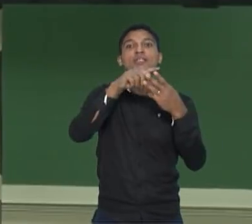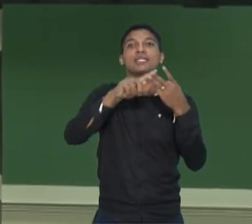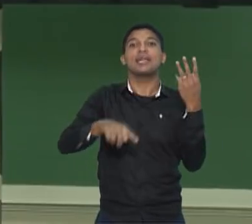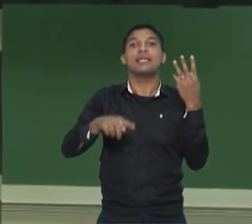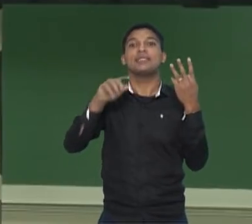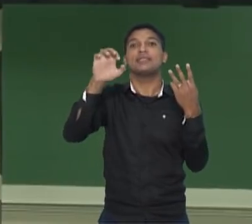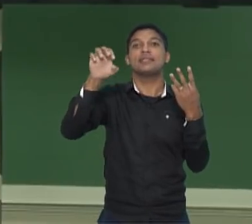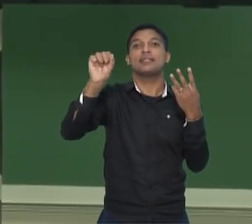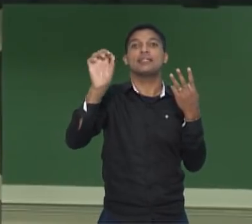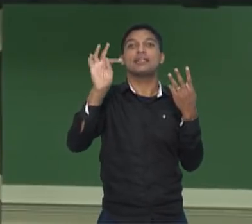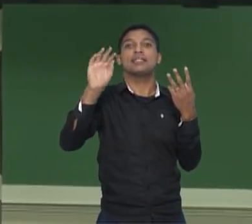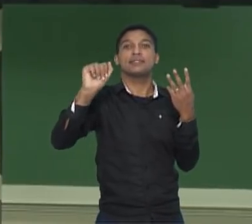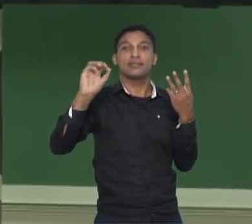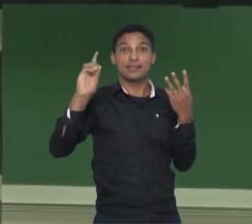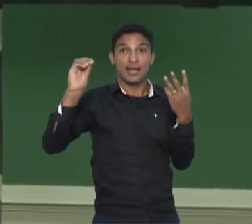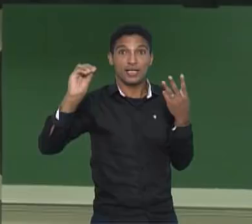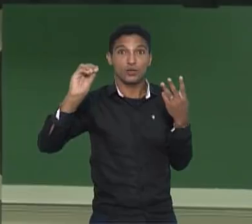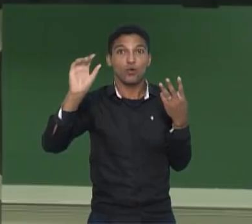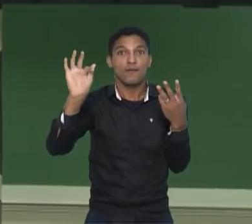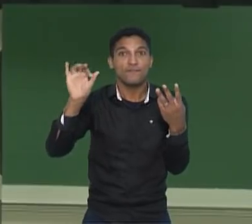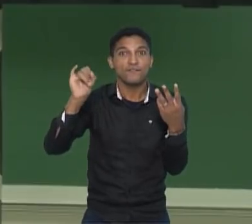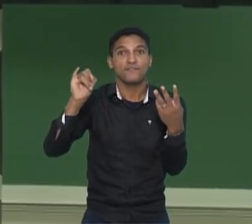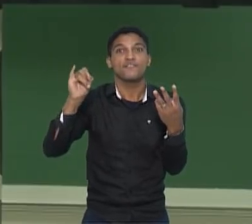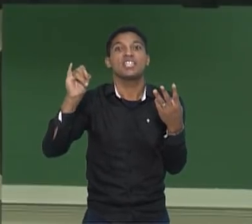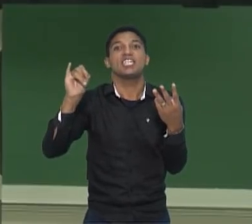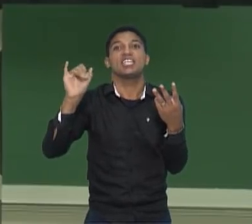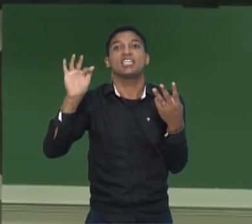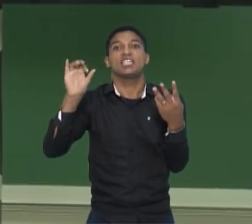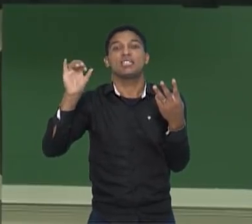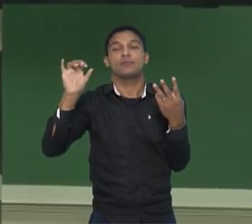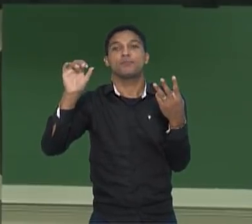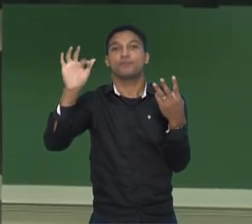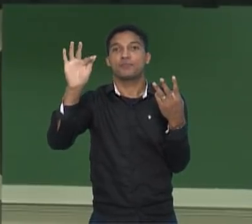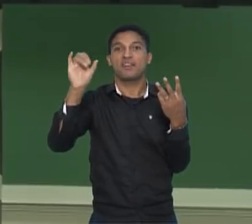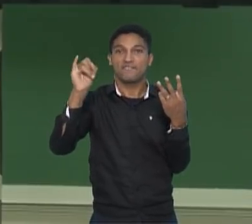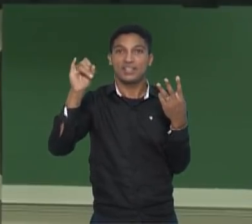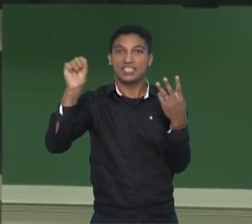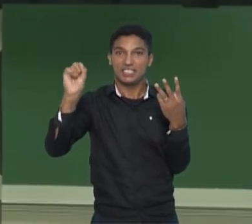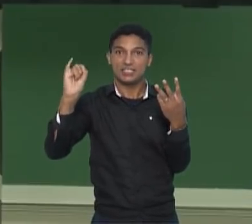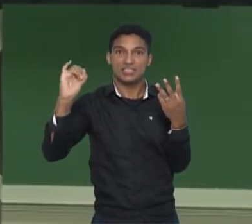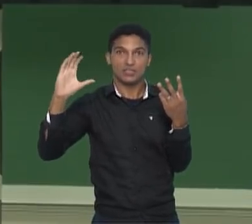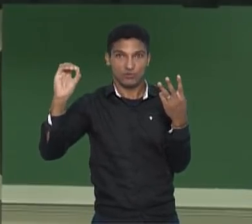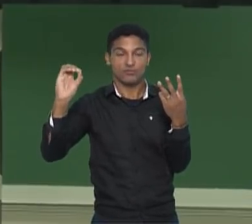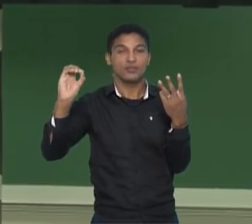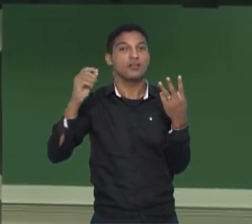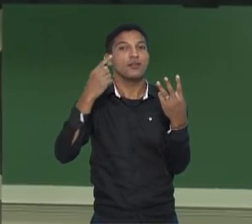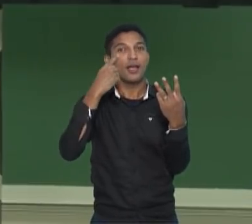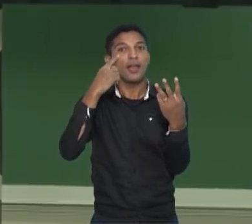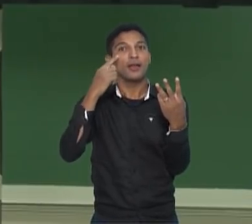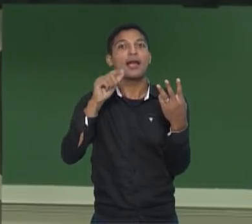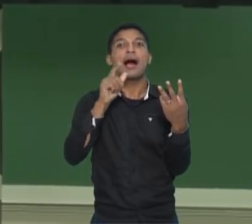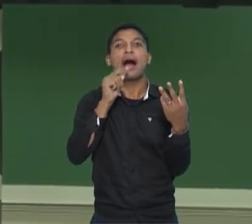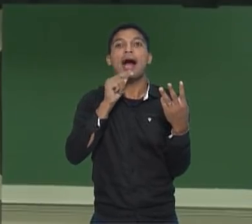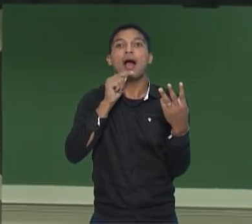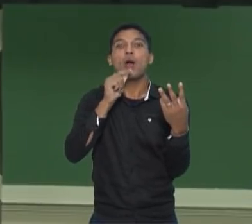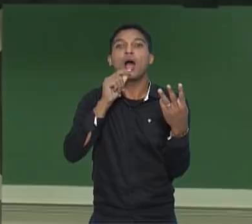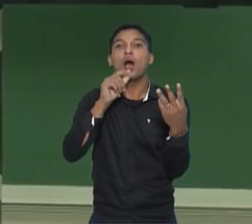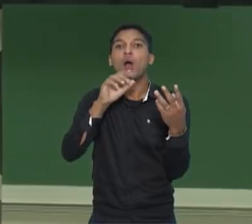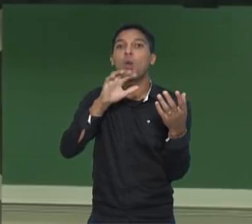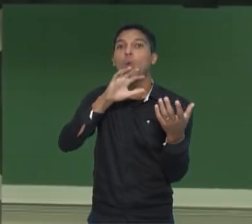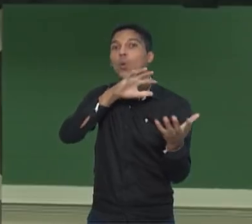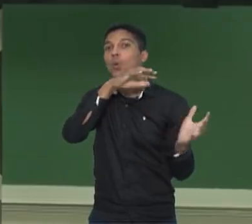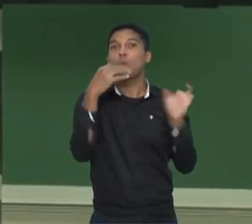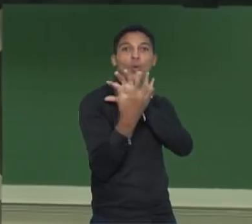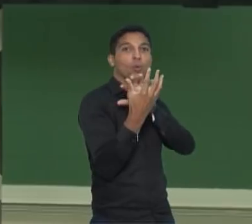da água é um movimento que a água faz em nosso planeta, passando por estes estados, se transformando.